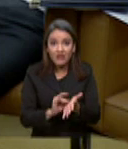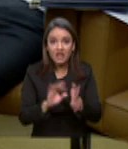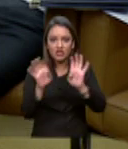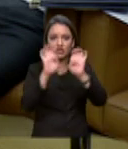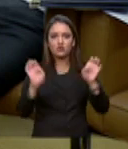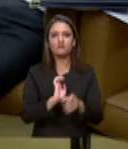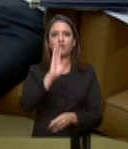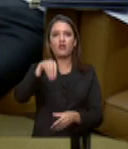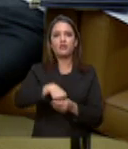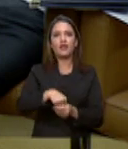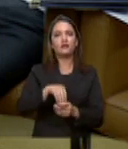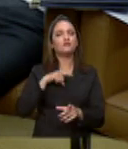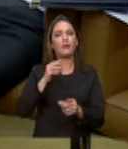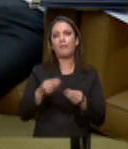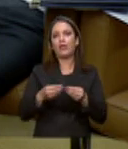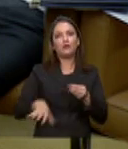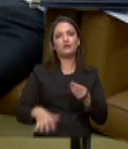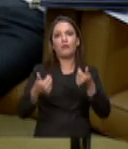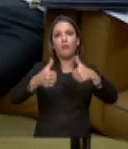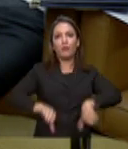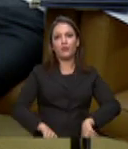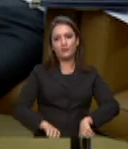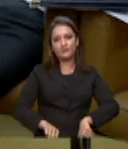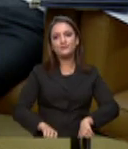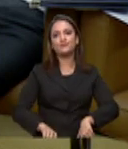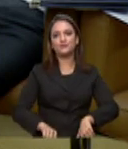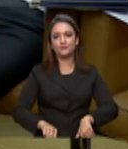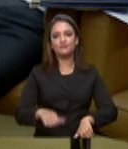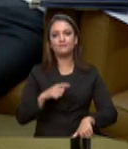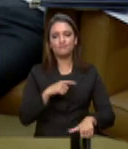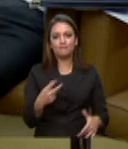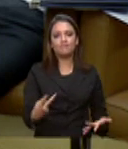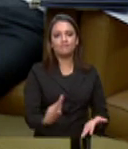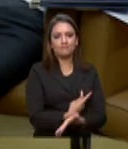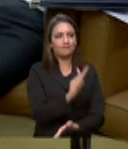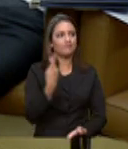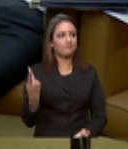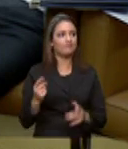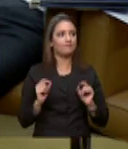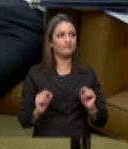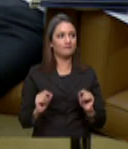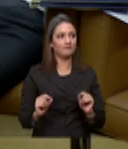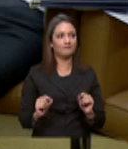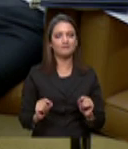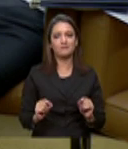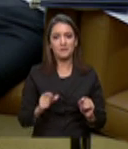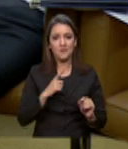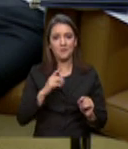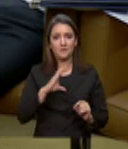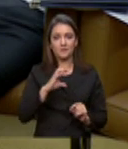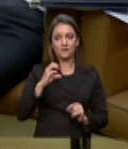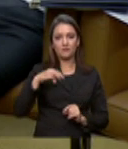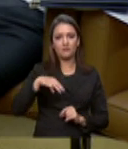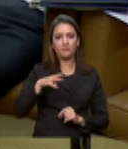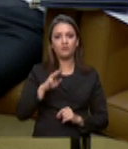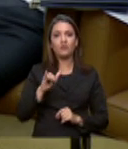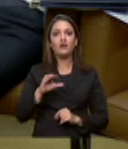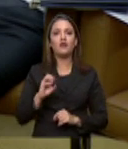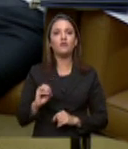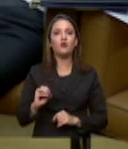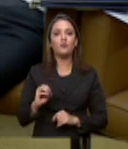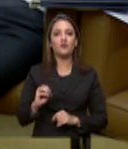está totalmente comprometida, corroída, com atuação insuficiente do IBAMA, do ICMBio e de todos os